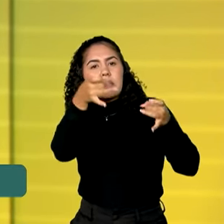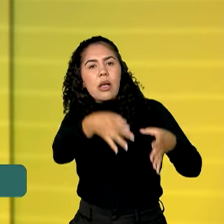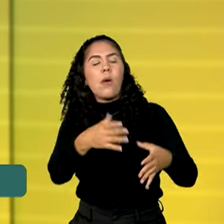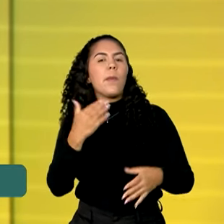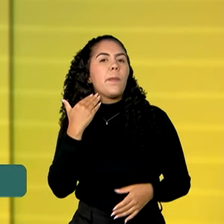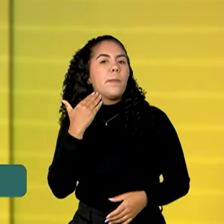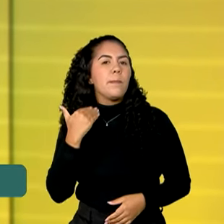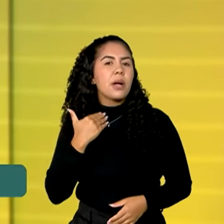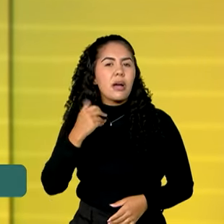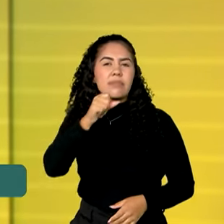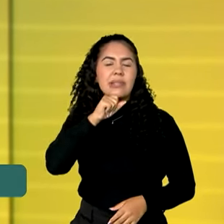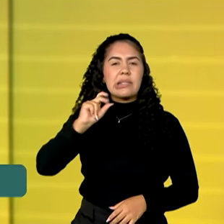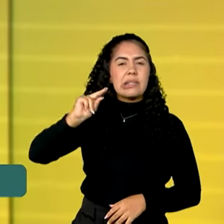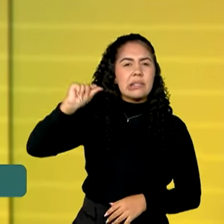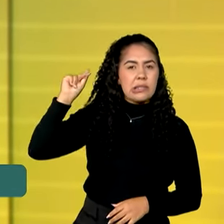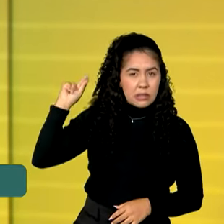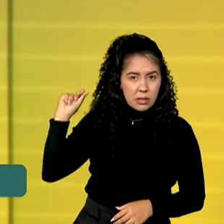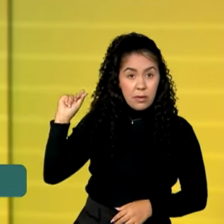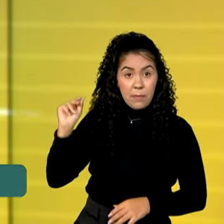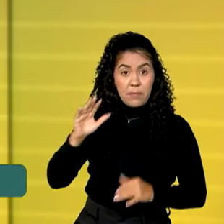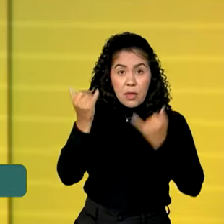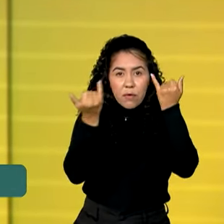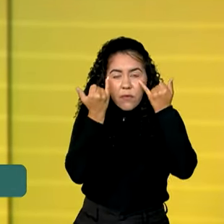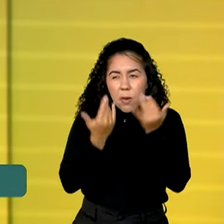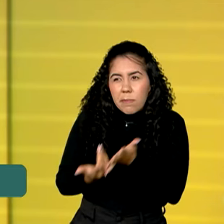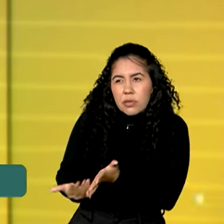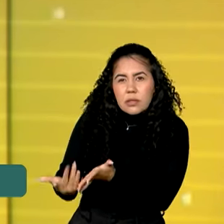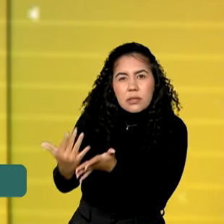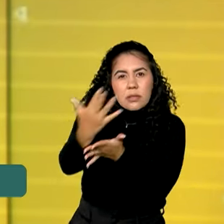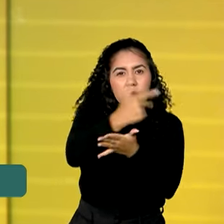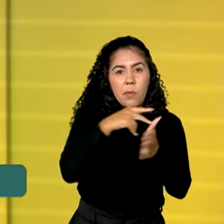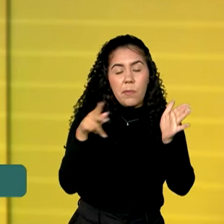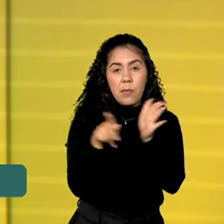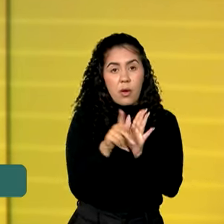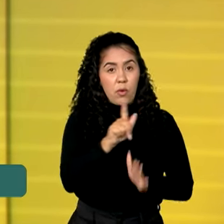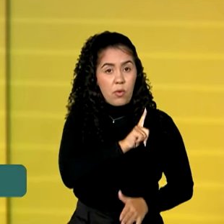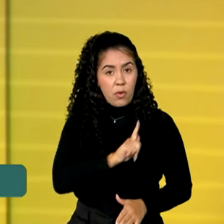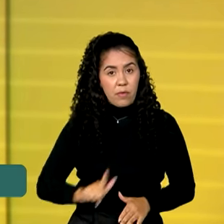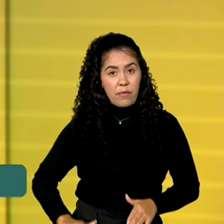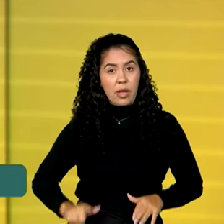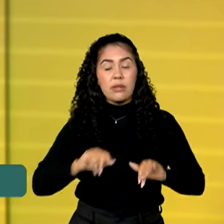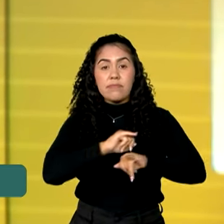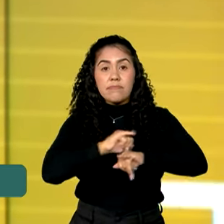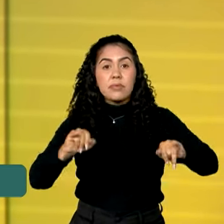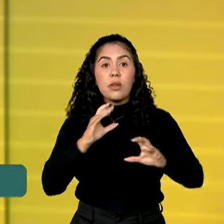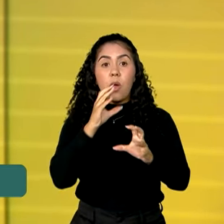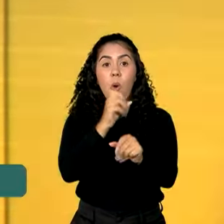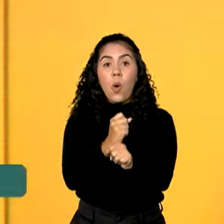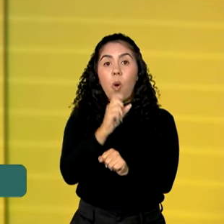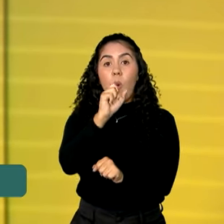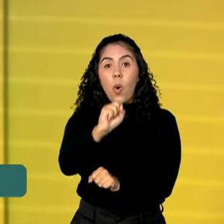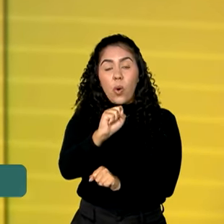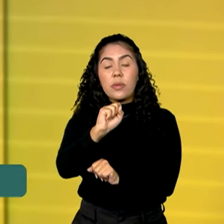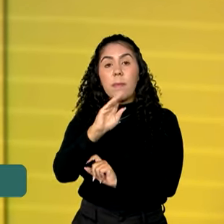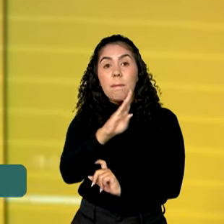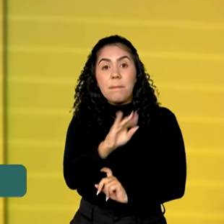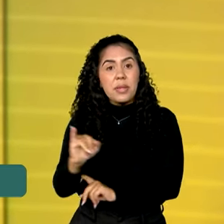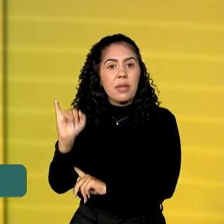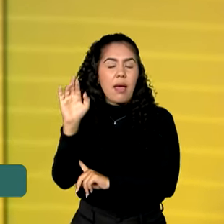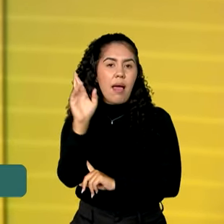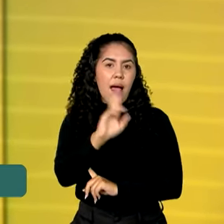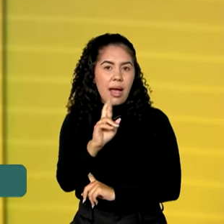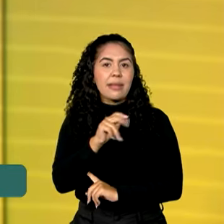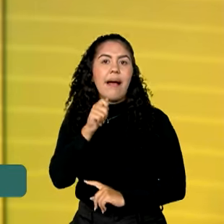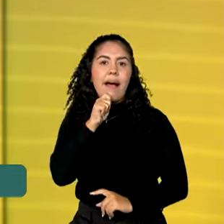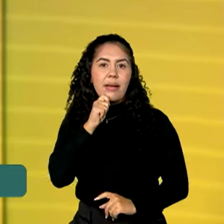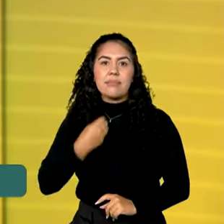bancárias antigas. De acordo com o último balanço do governo, cerca de 8 bilhões e meio de reais ainda estão disponíveis